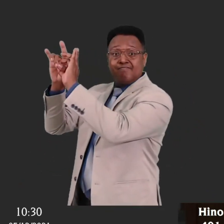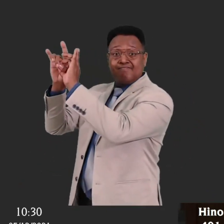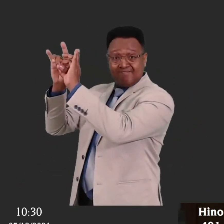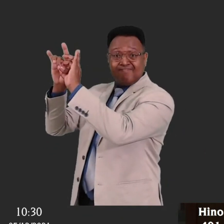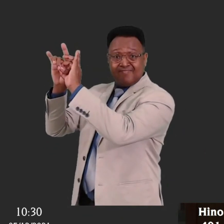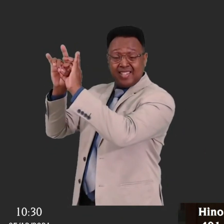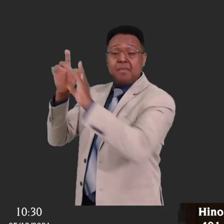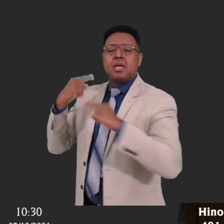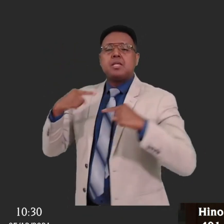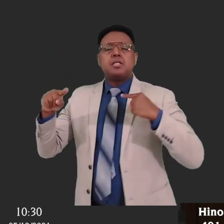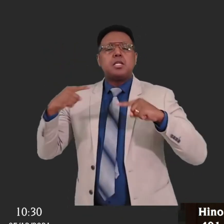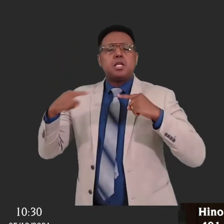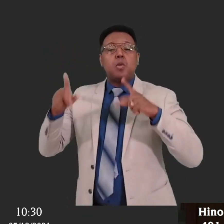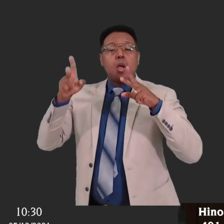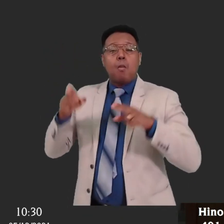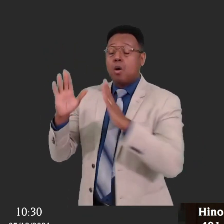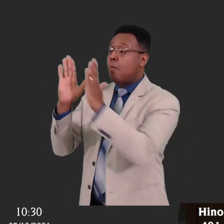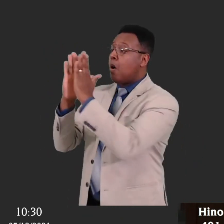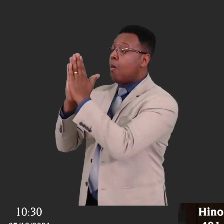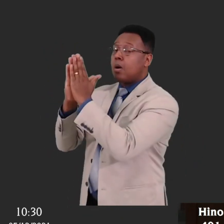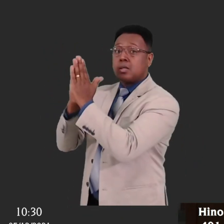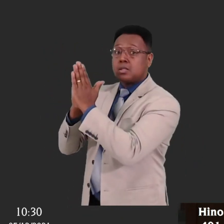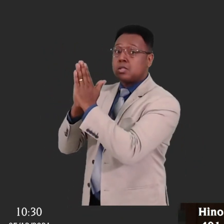a palavra. Preste atenção nas palavras dele.